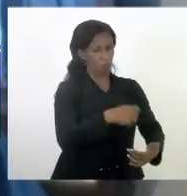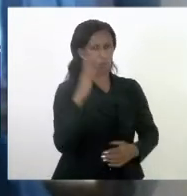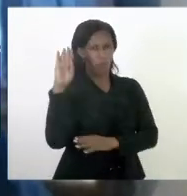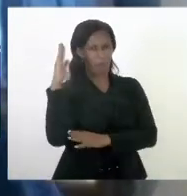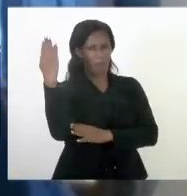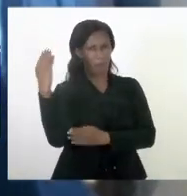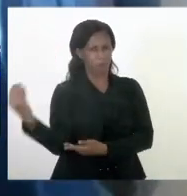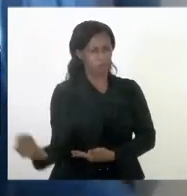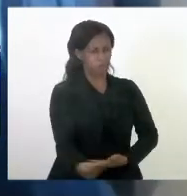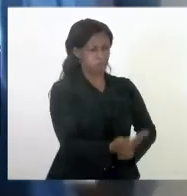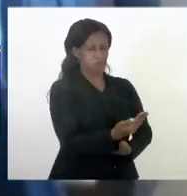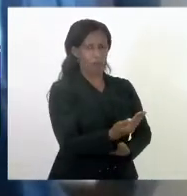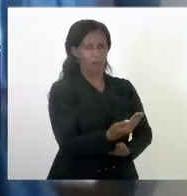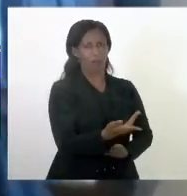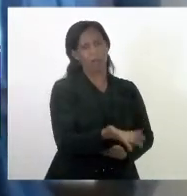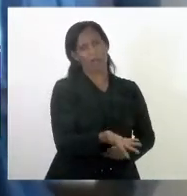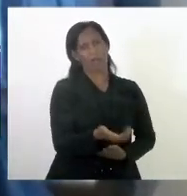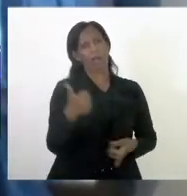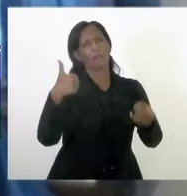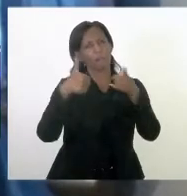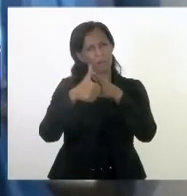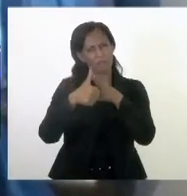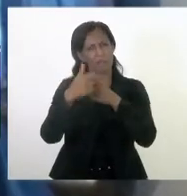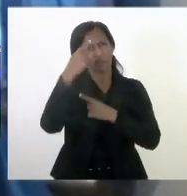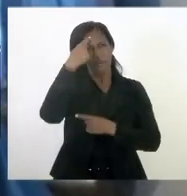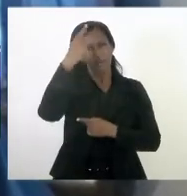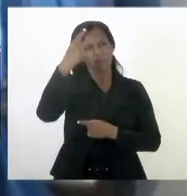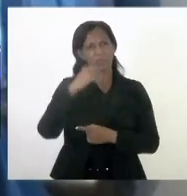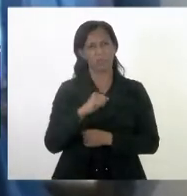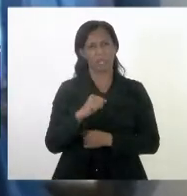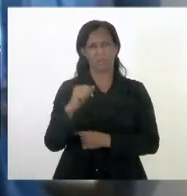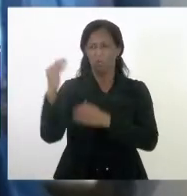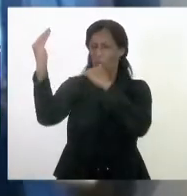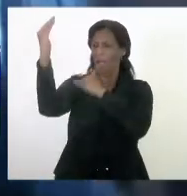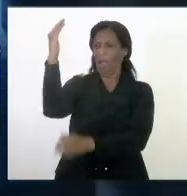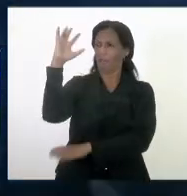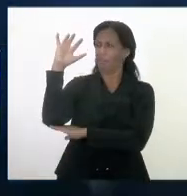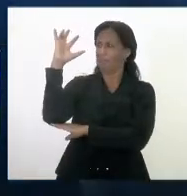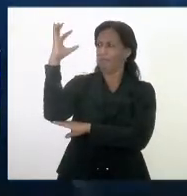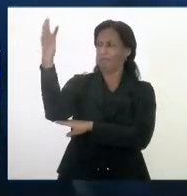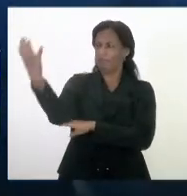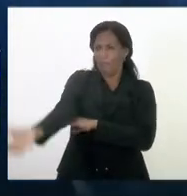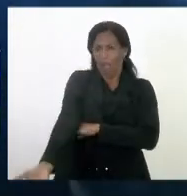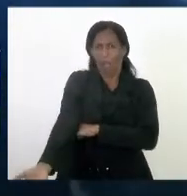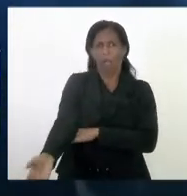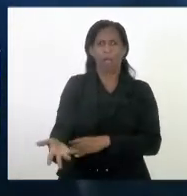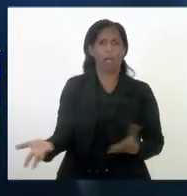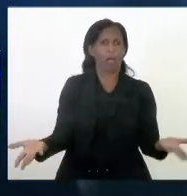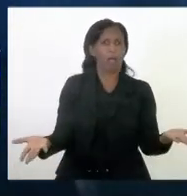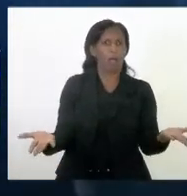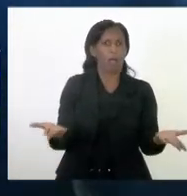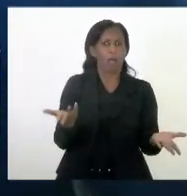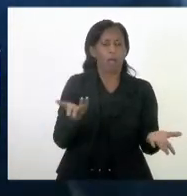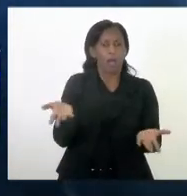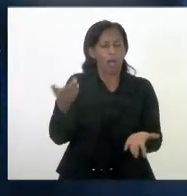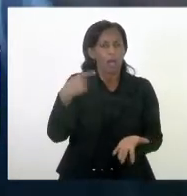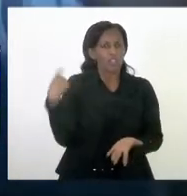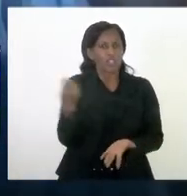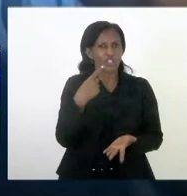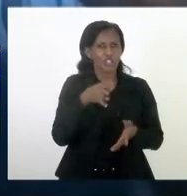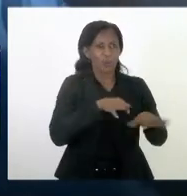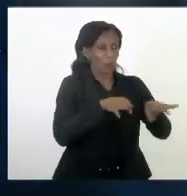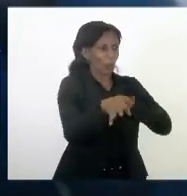Primeiro, você incentiva as pessoas a irem lá cortar árvore, cortar manguezal, cortar qualquer coisa. Meu Deus do céu, a gente está com os projetos